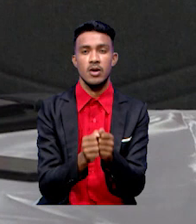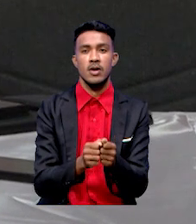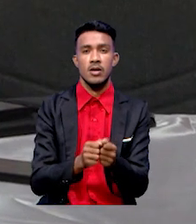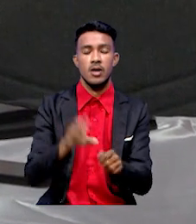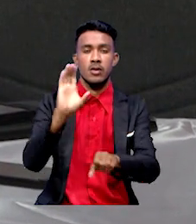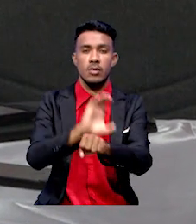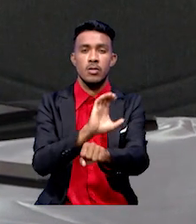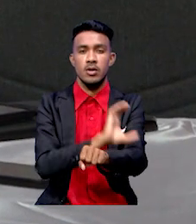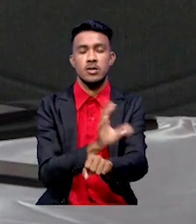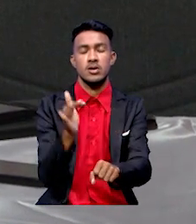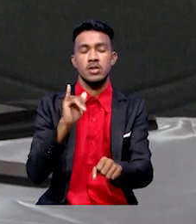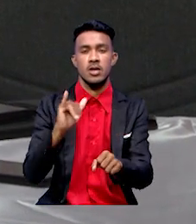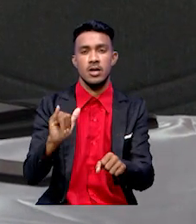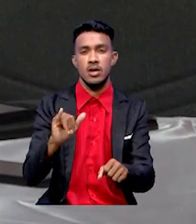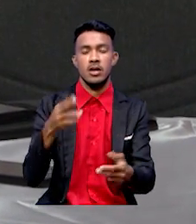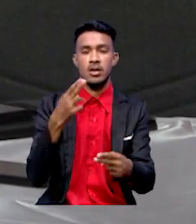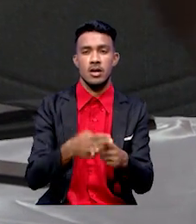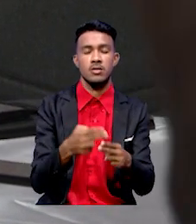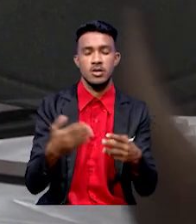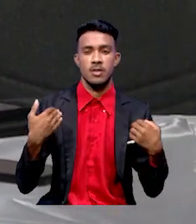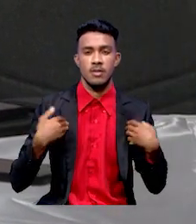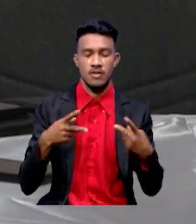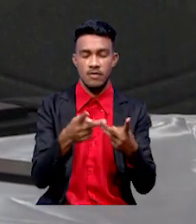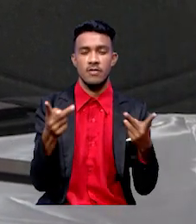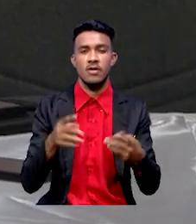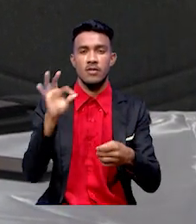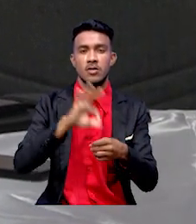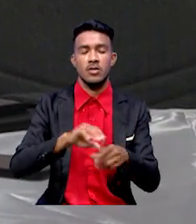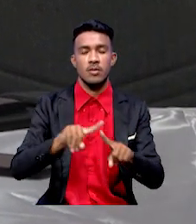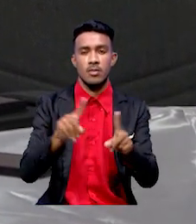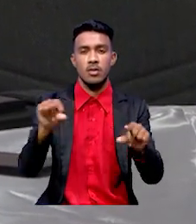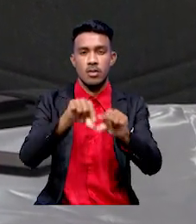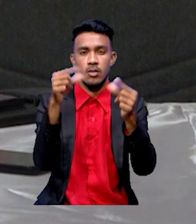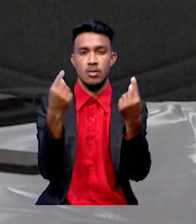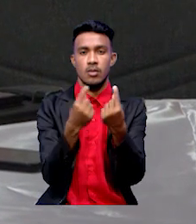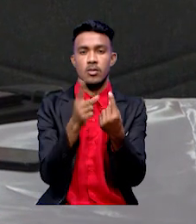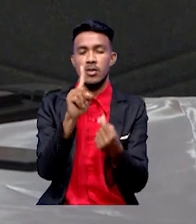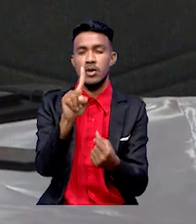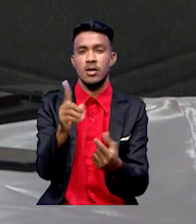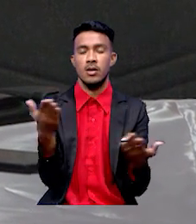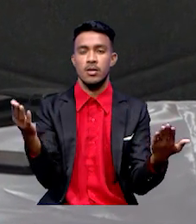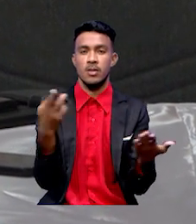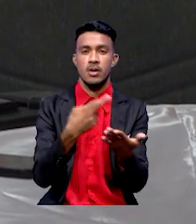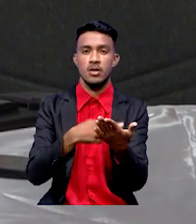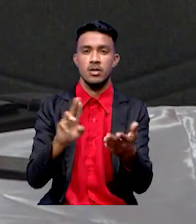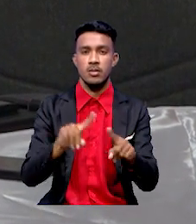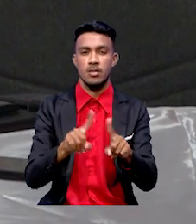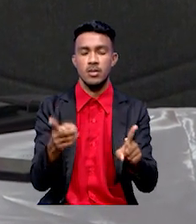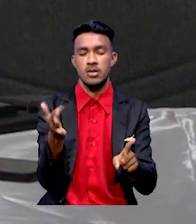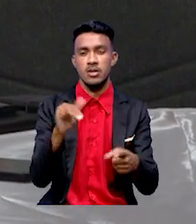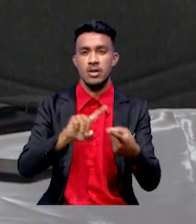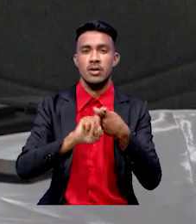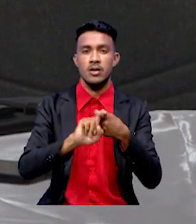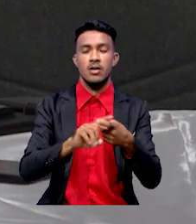sirenaran mosu iha sentru batasan. Mabe ia grupo ira que registra, mabe canaliza sobre a informação